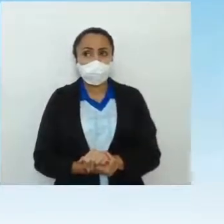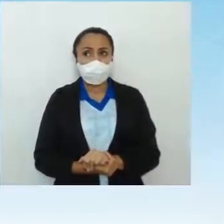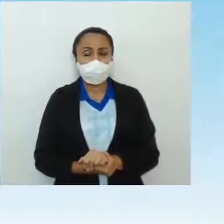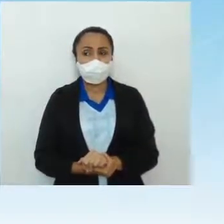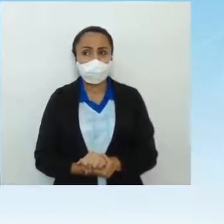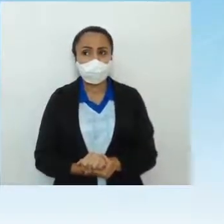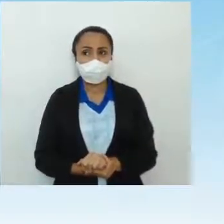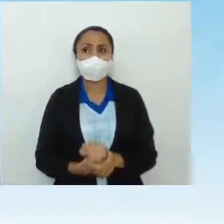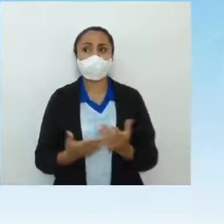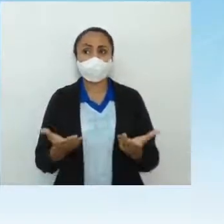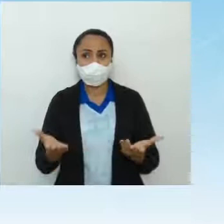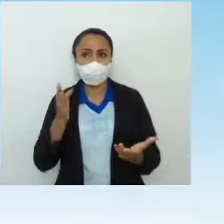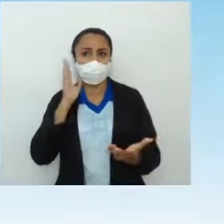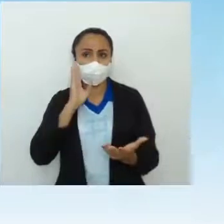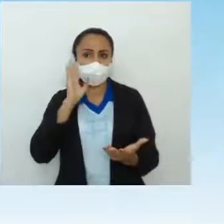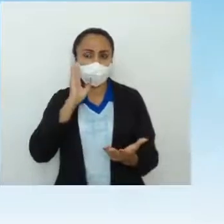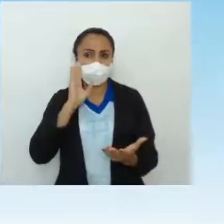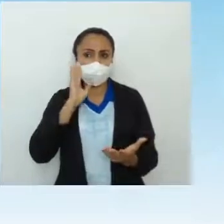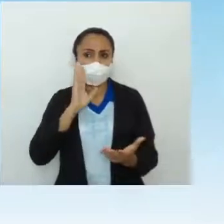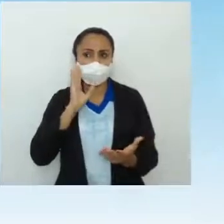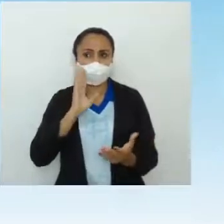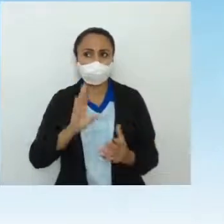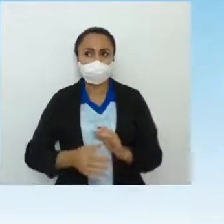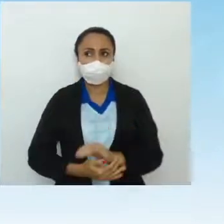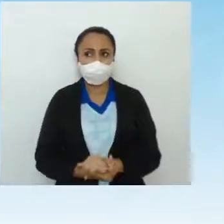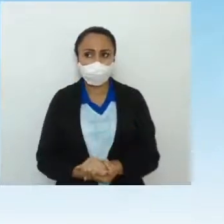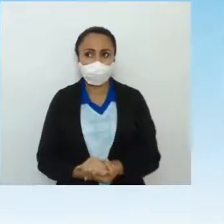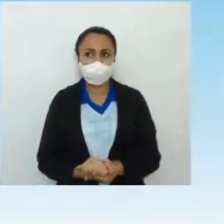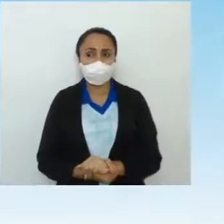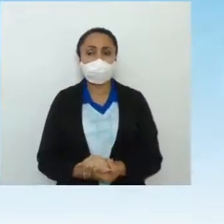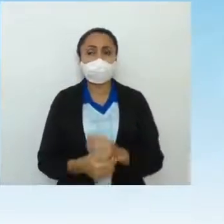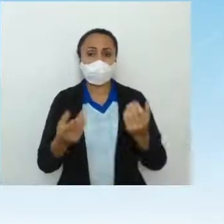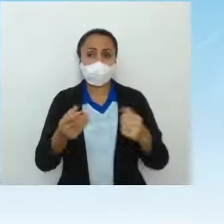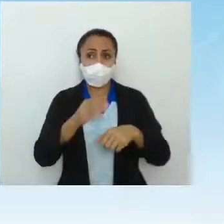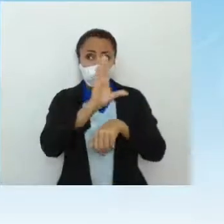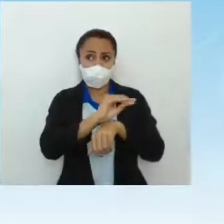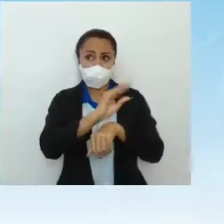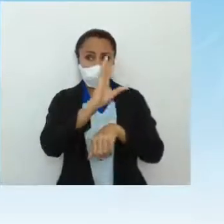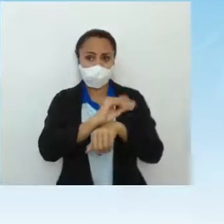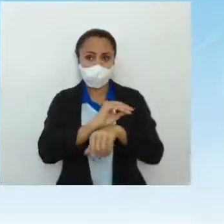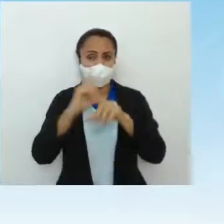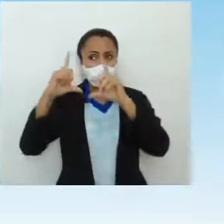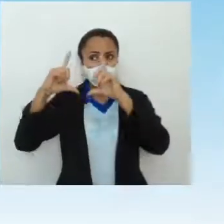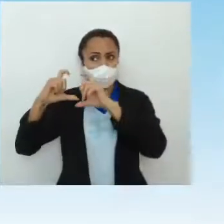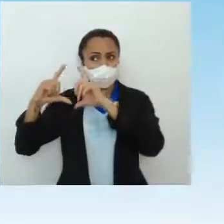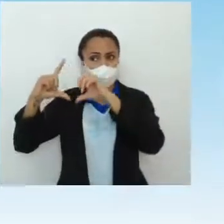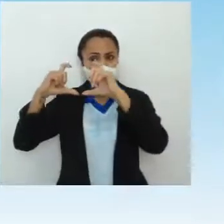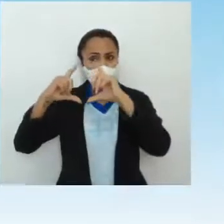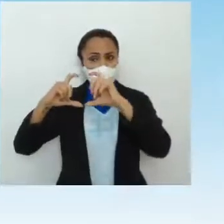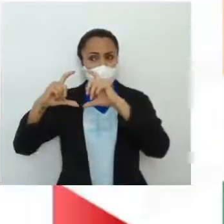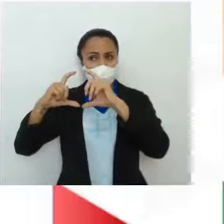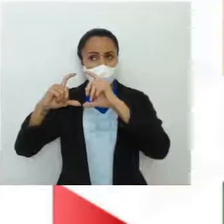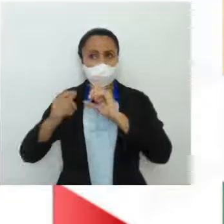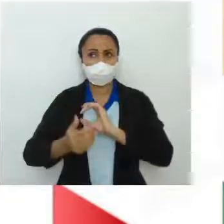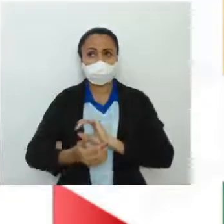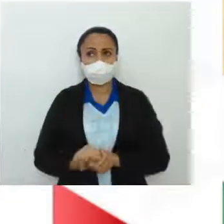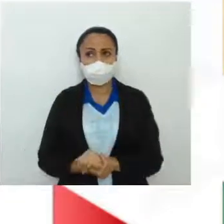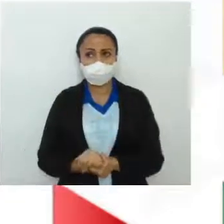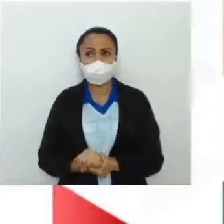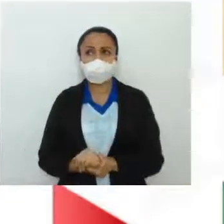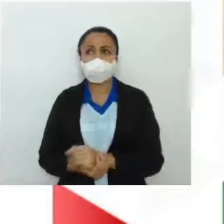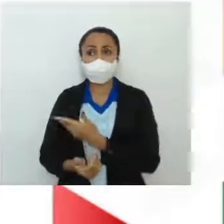Olha aí que legal, galera. Essa imagem aí da máquina fotográfica. Coloca aí na tela inteira para que o pessoal possa de